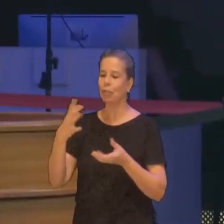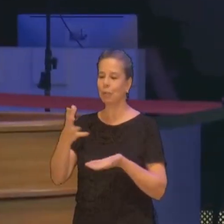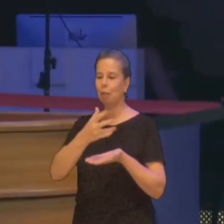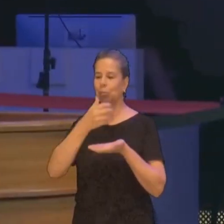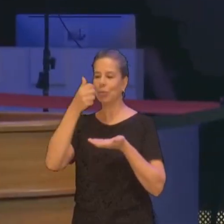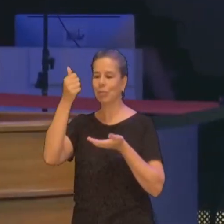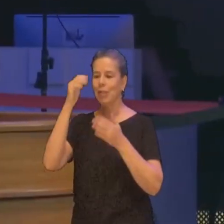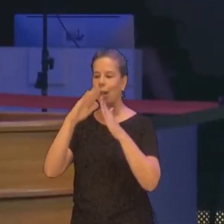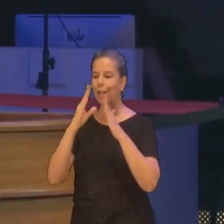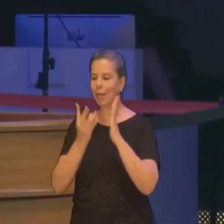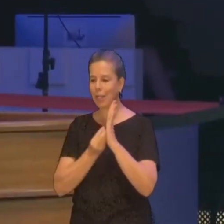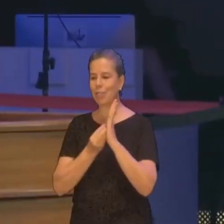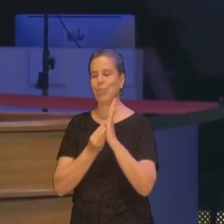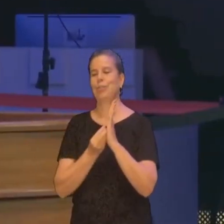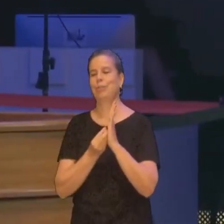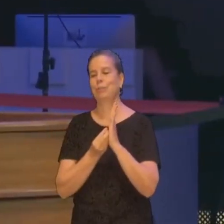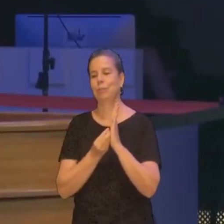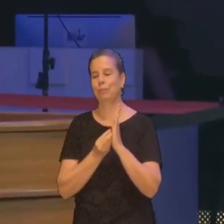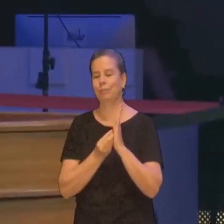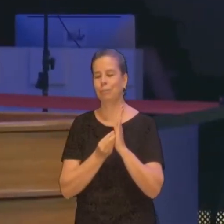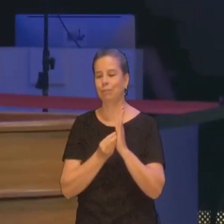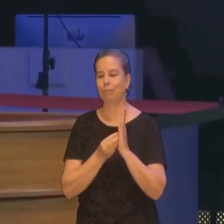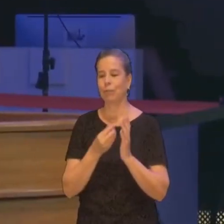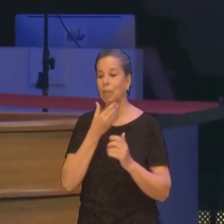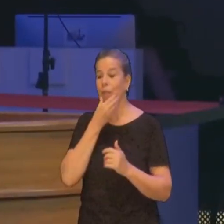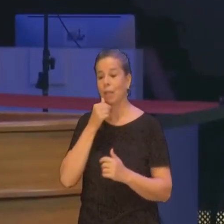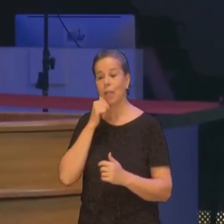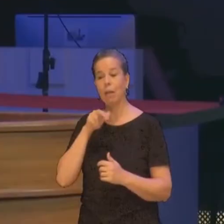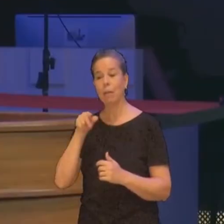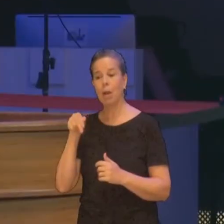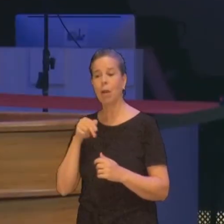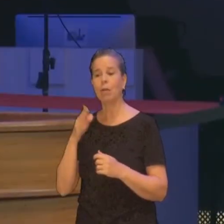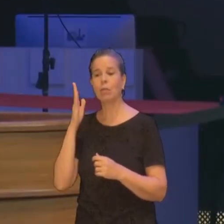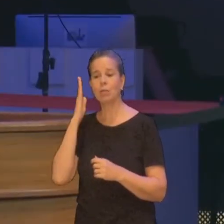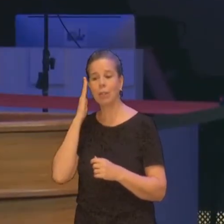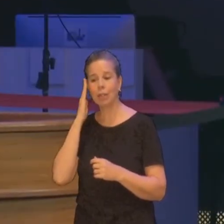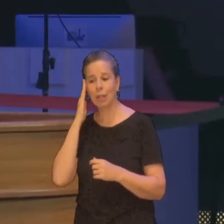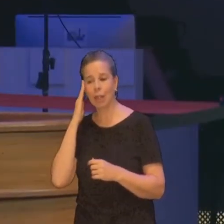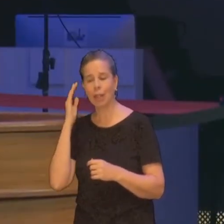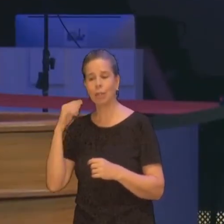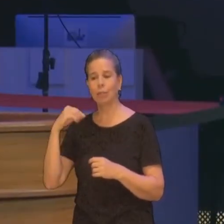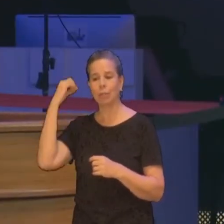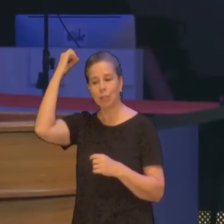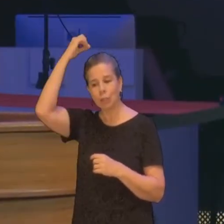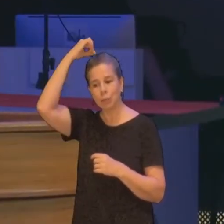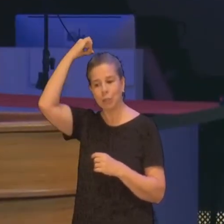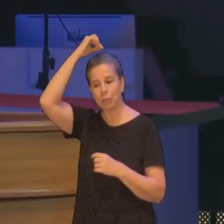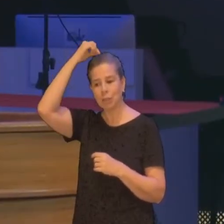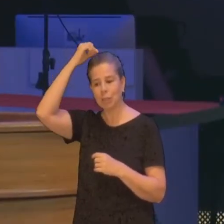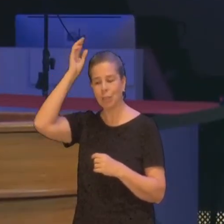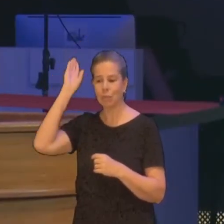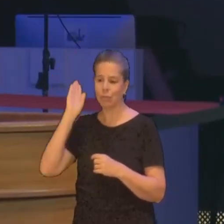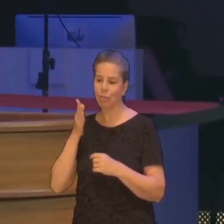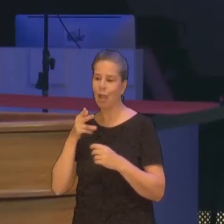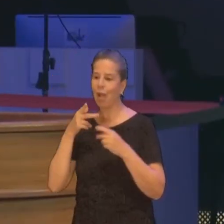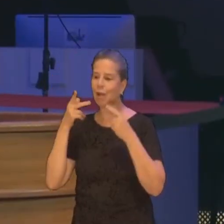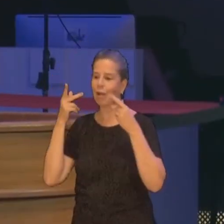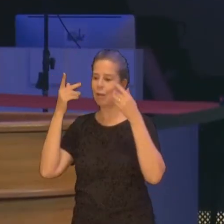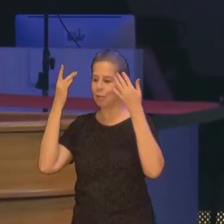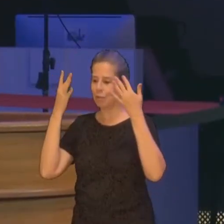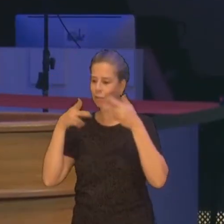Meus irmãos, uma coisa que eu entendo que é do Espírito Santo aqui, que já foi dito por muitos adolescentes aqui, jovens aqui nesta